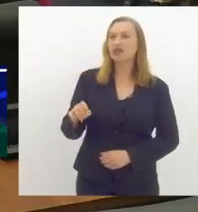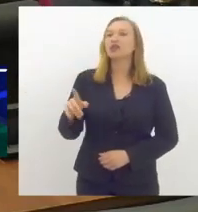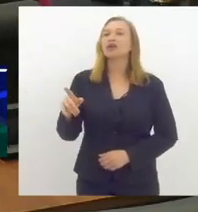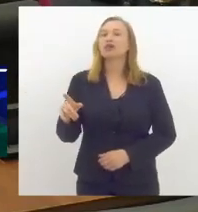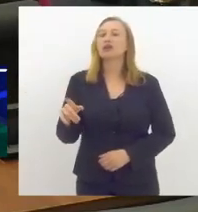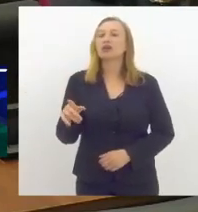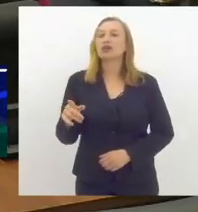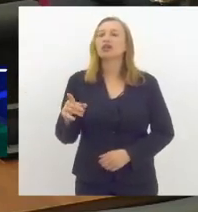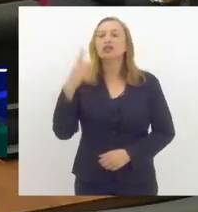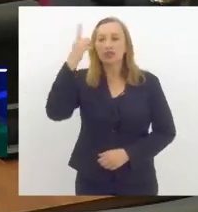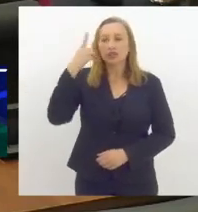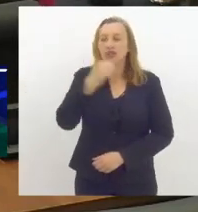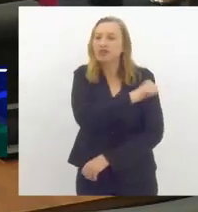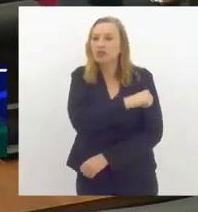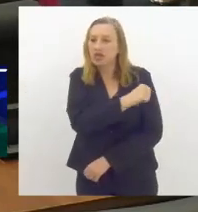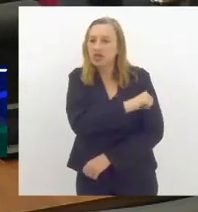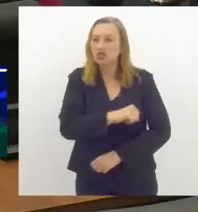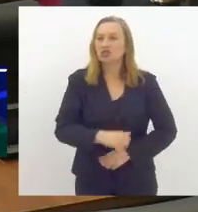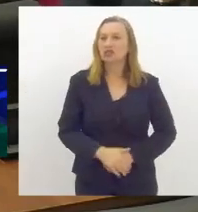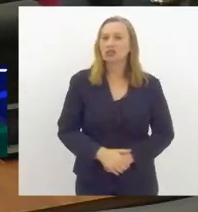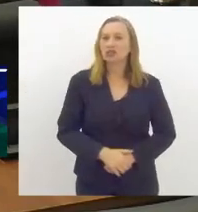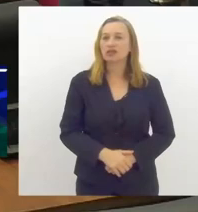dentro enfermeira Rejane